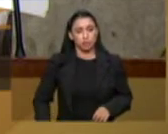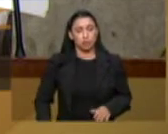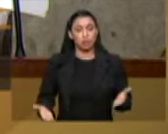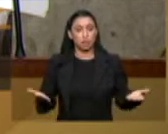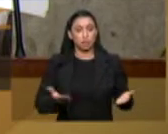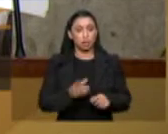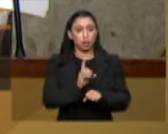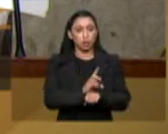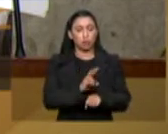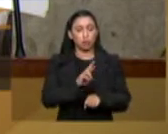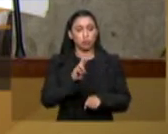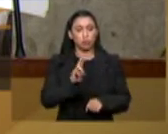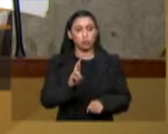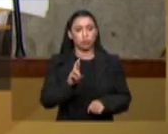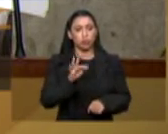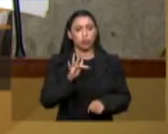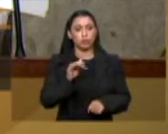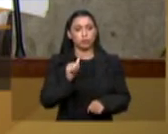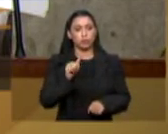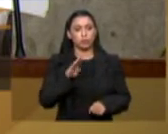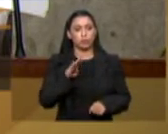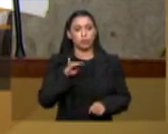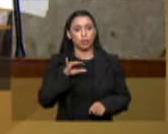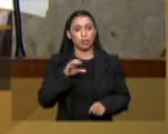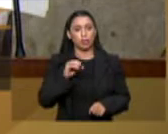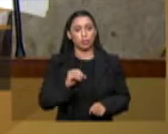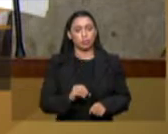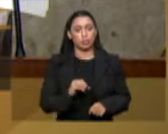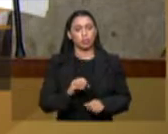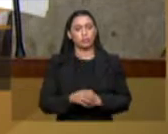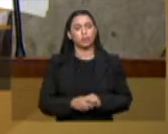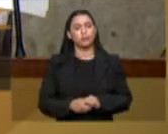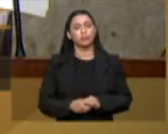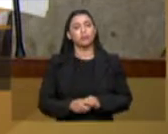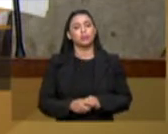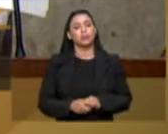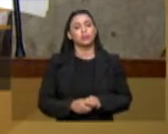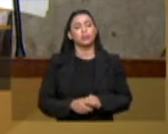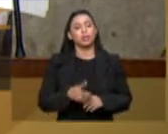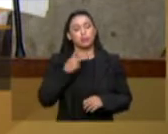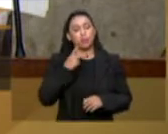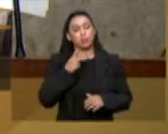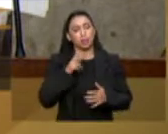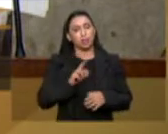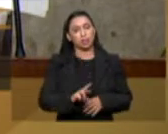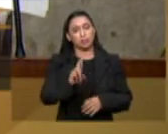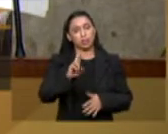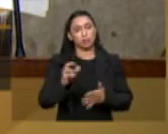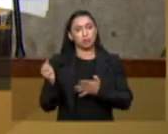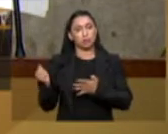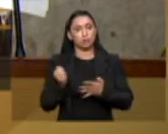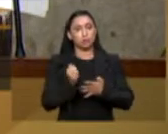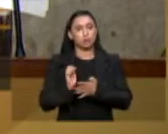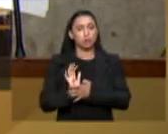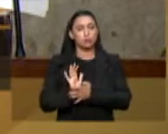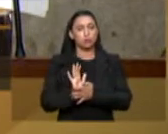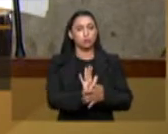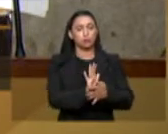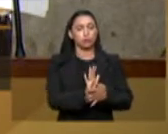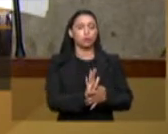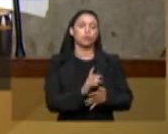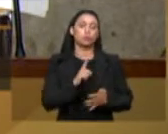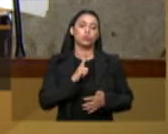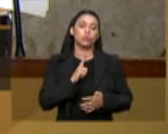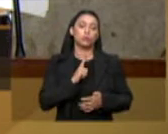Dr. Fábio Palaretti Caustini, que falará pelo Amicus Curiae, Associação Brasileira